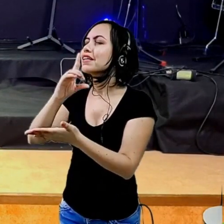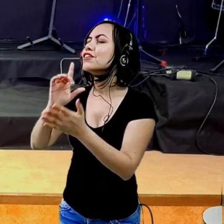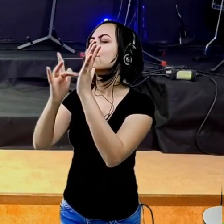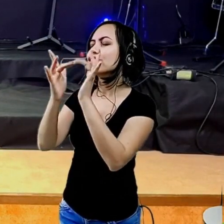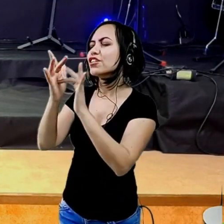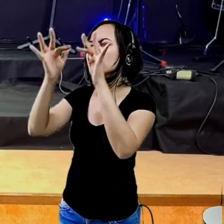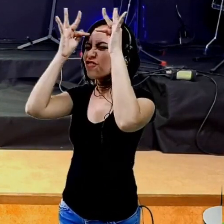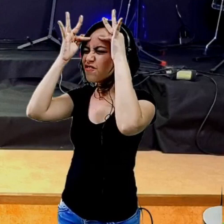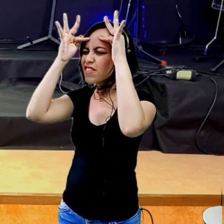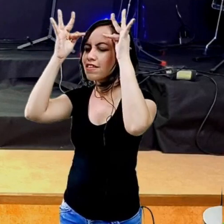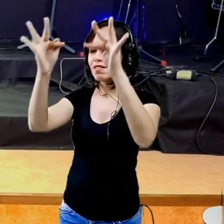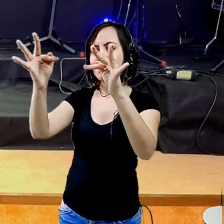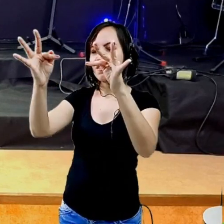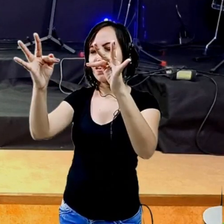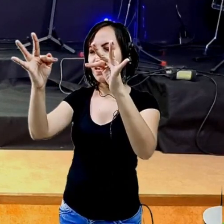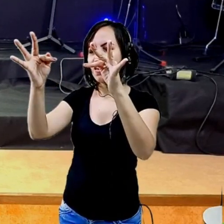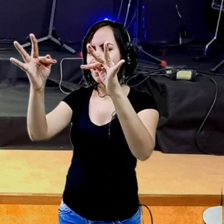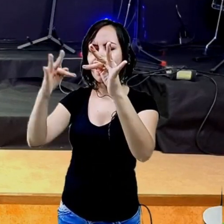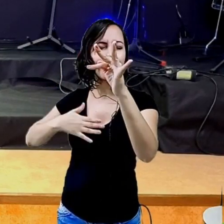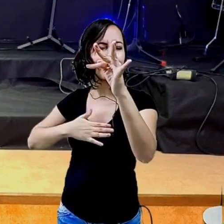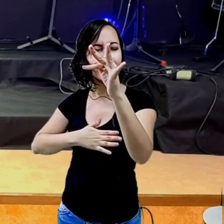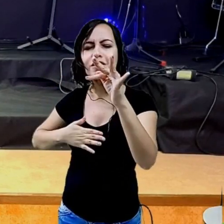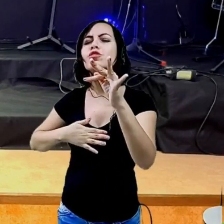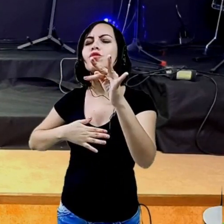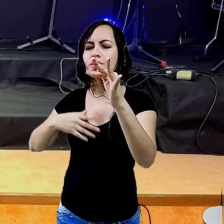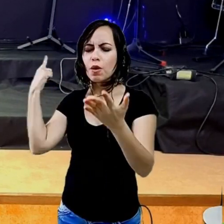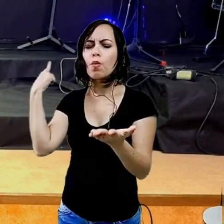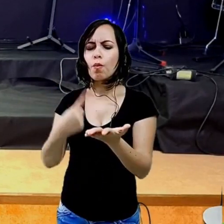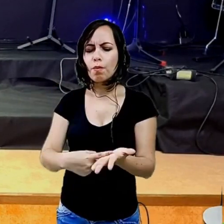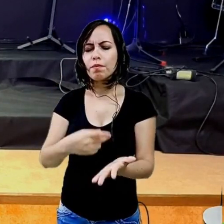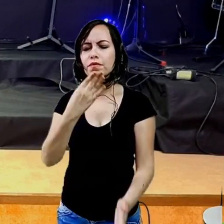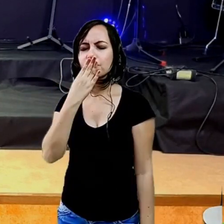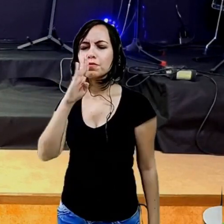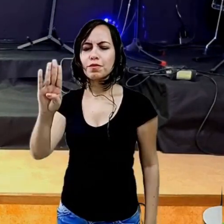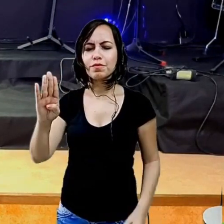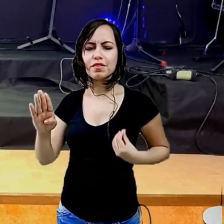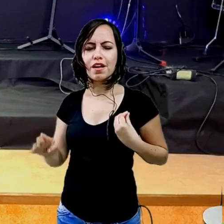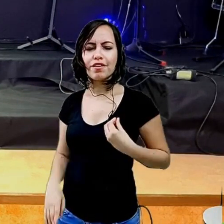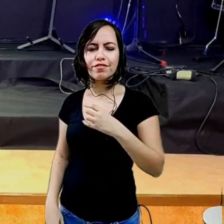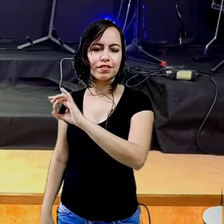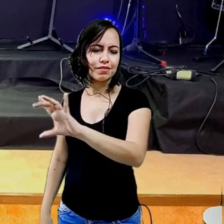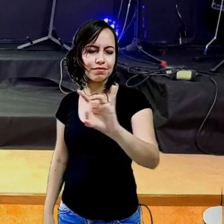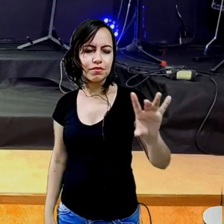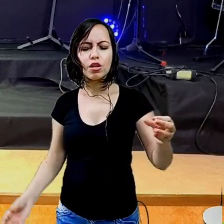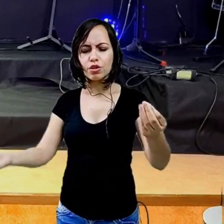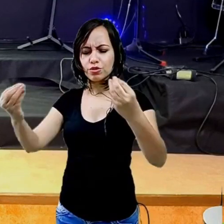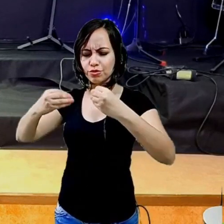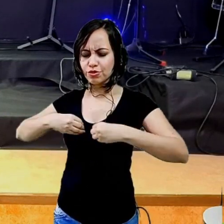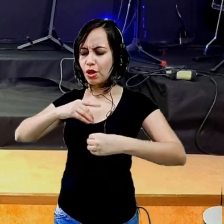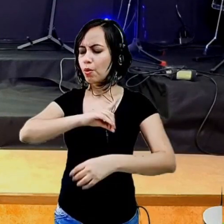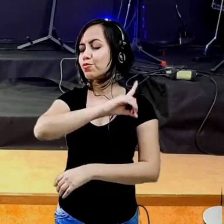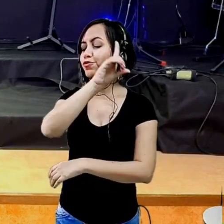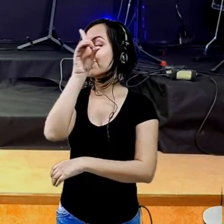misericordioso para cumprir aquilo, as Tuas promessas na vida de cada um de nós. Nos dá um dia na Tua